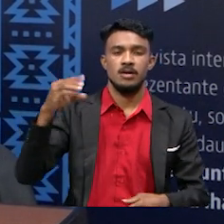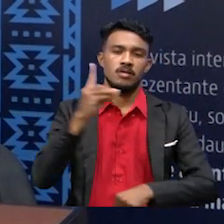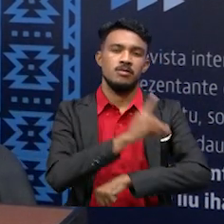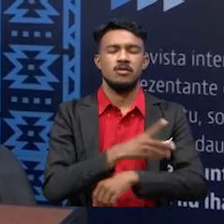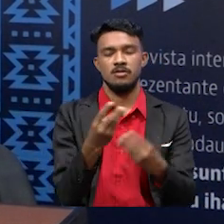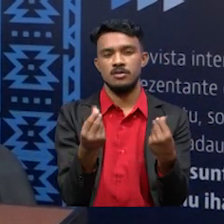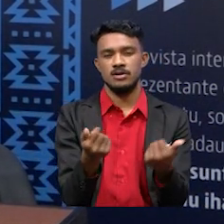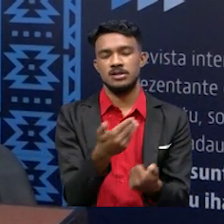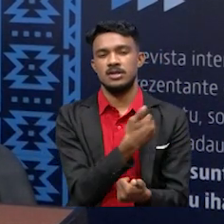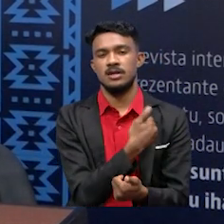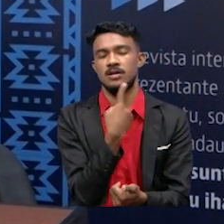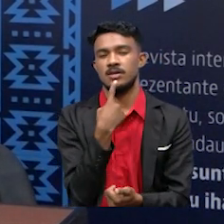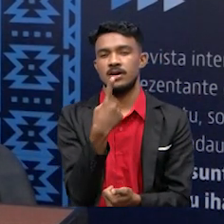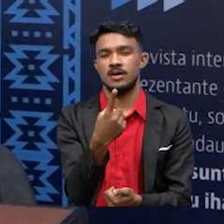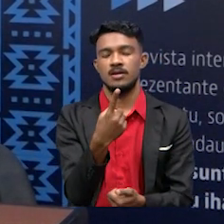dian